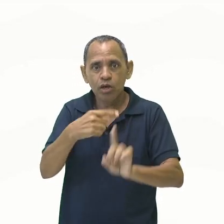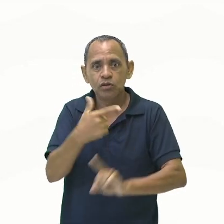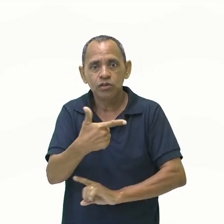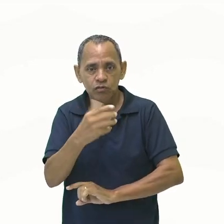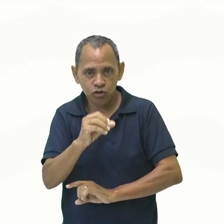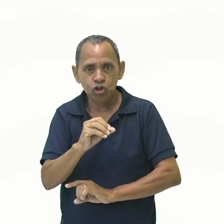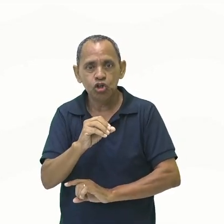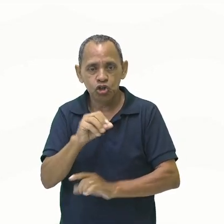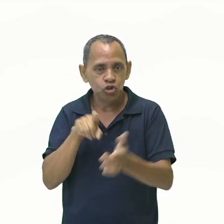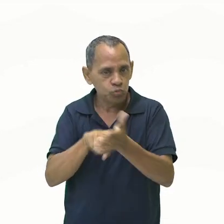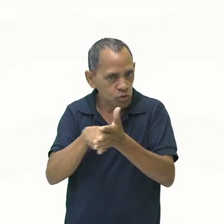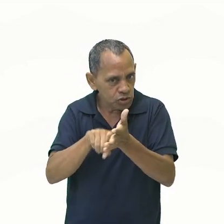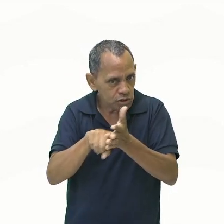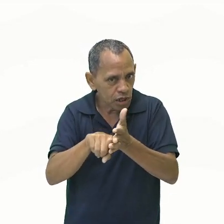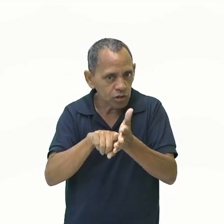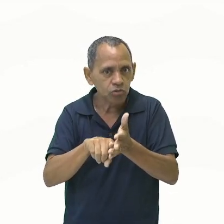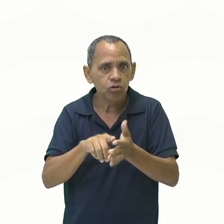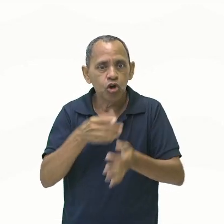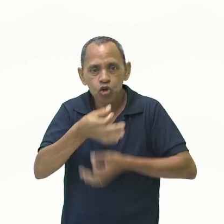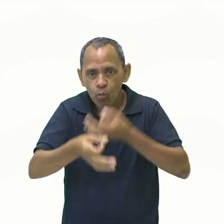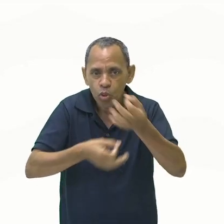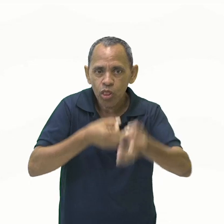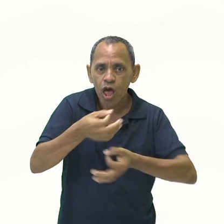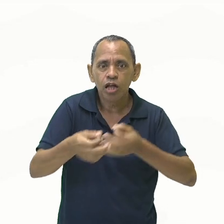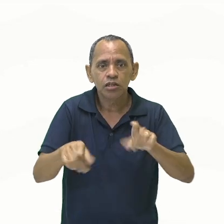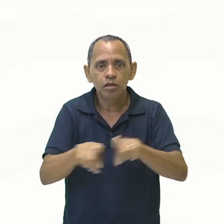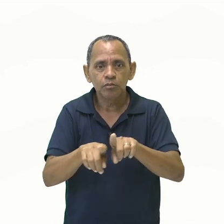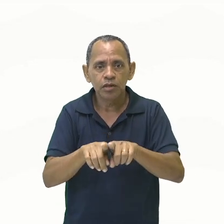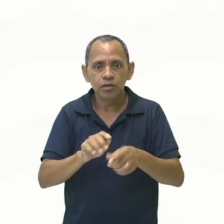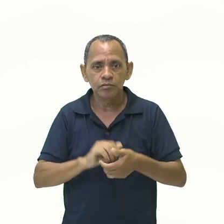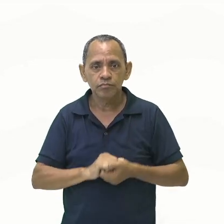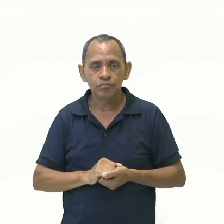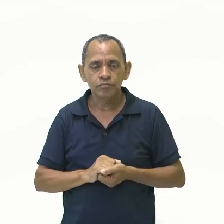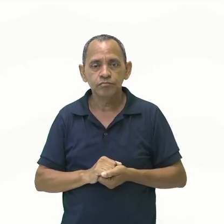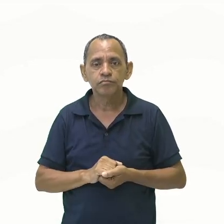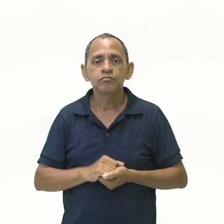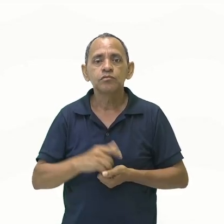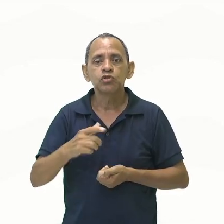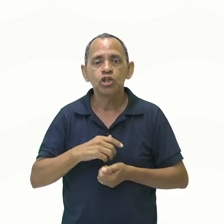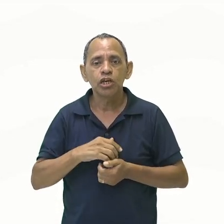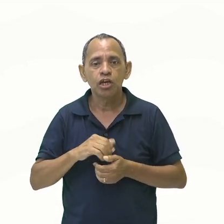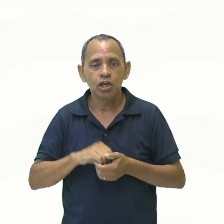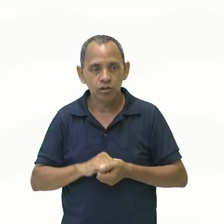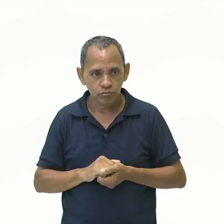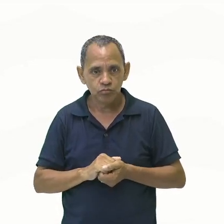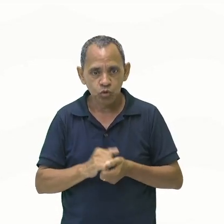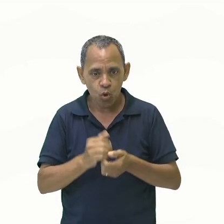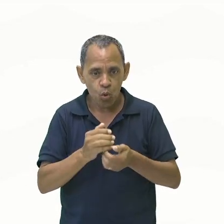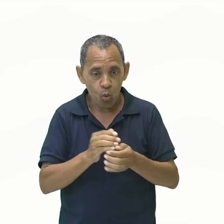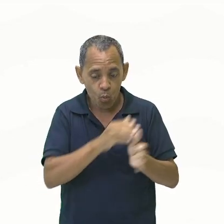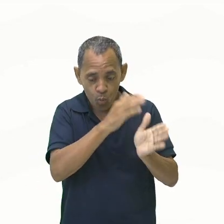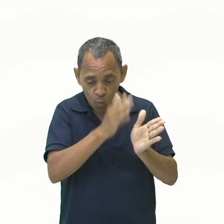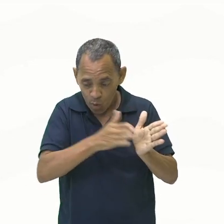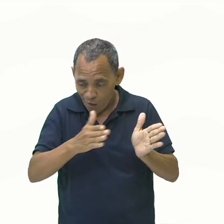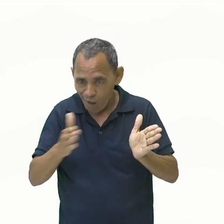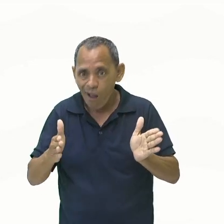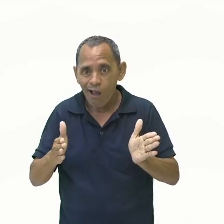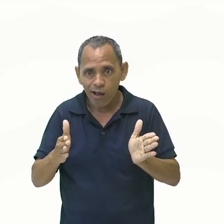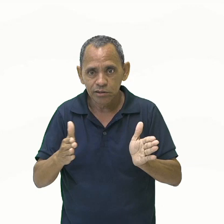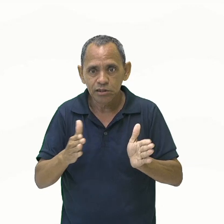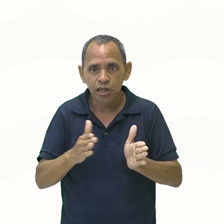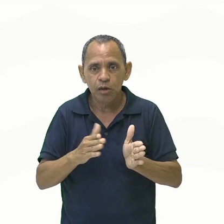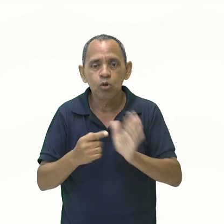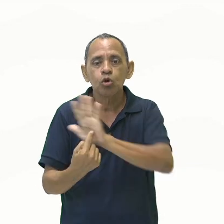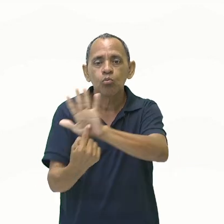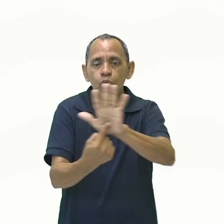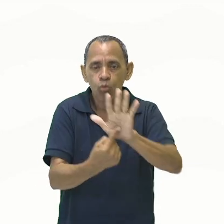dos estudiosos, certo? Bem, eu tenho aqui para a gente uma linha do tempo que mostra basicamente a sequência